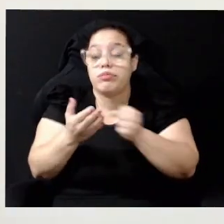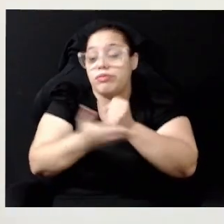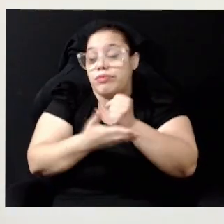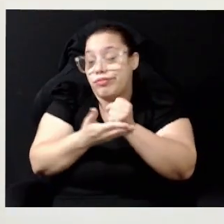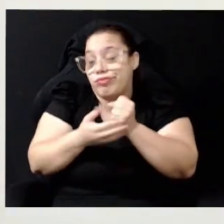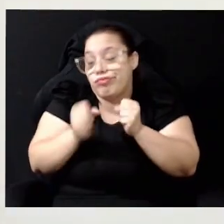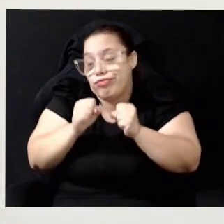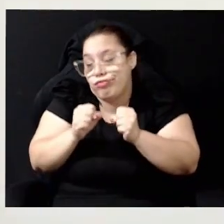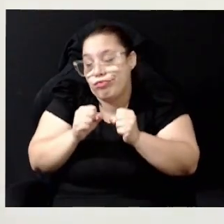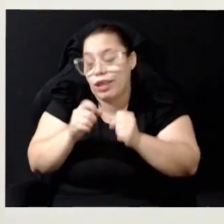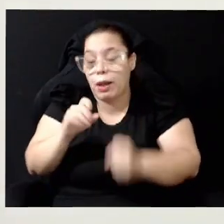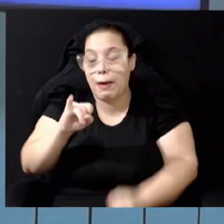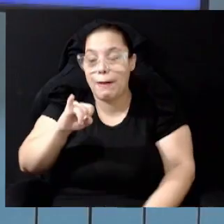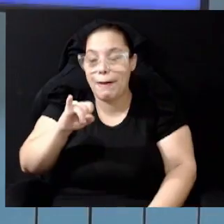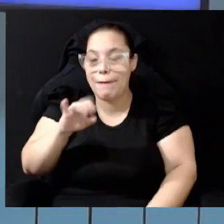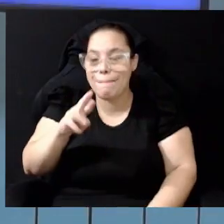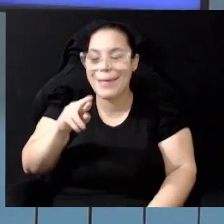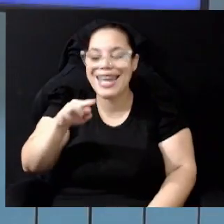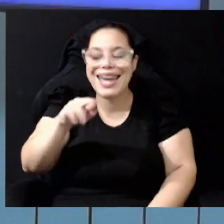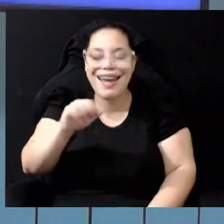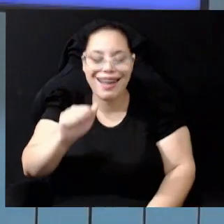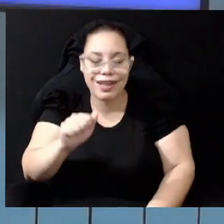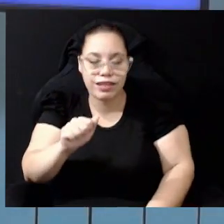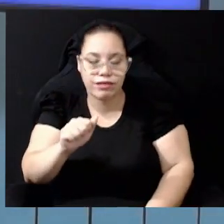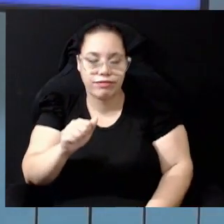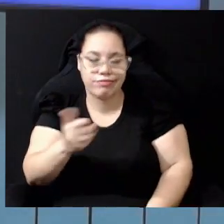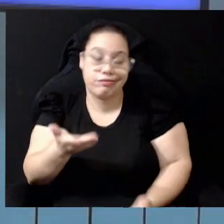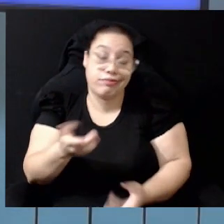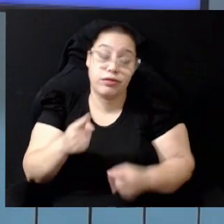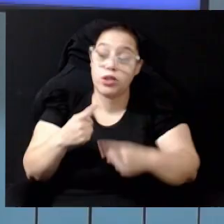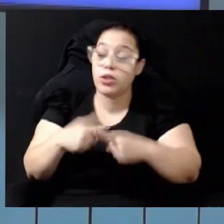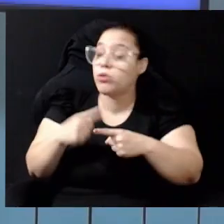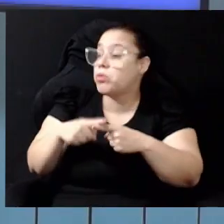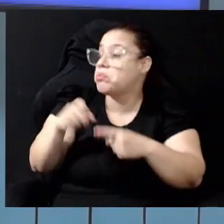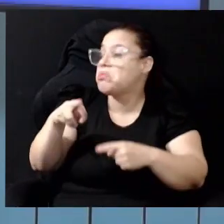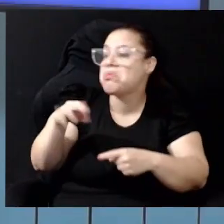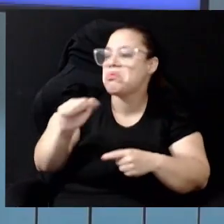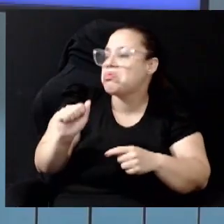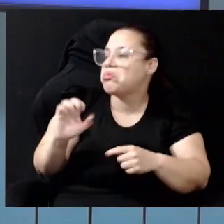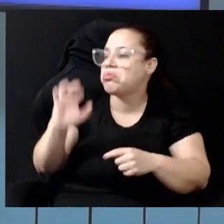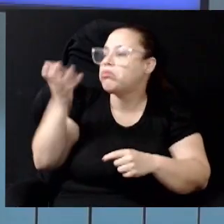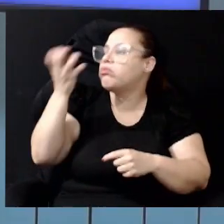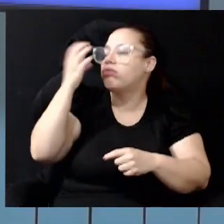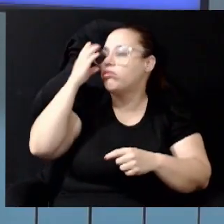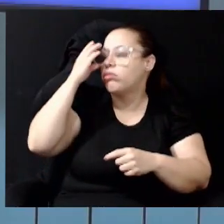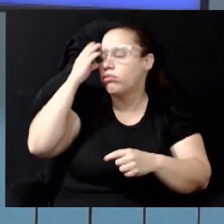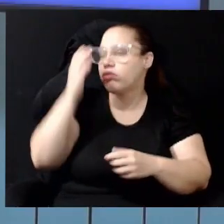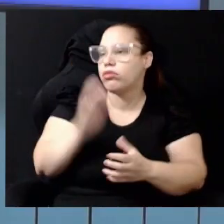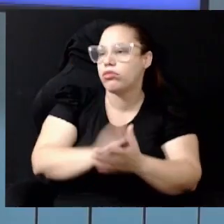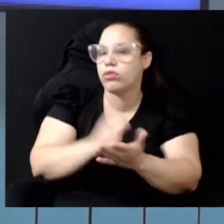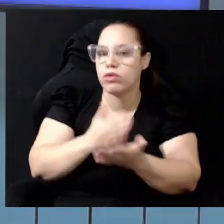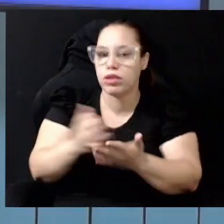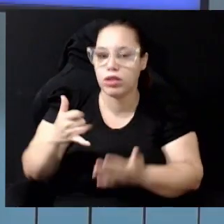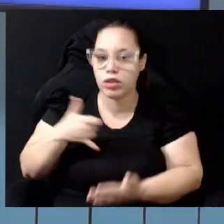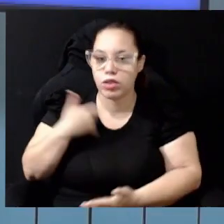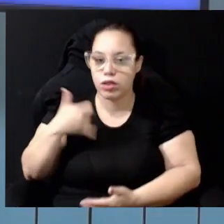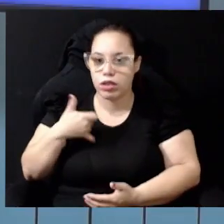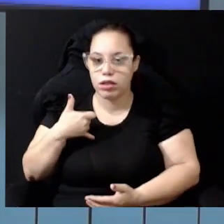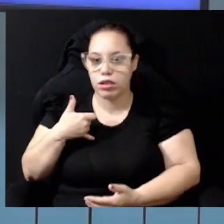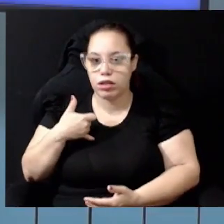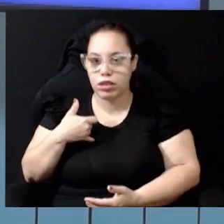de birra. Doutor, e por que essa birra acontece e a partir de qual idade que ela é